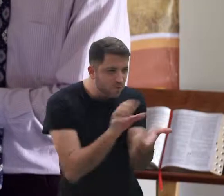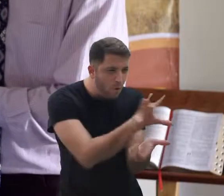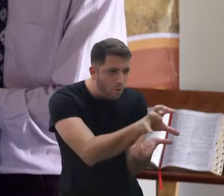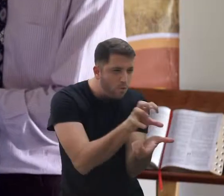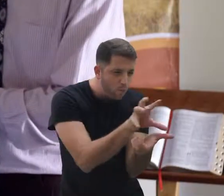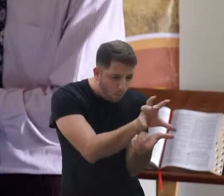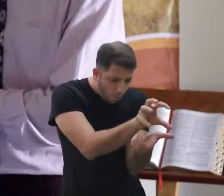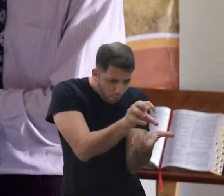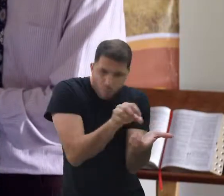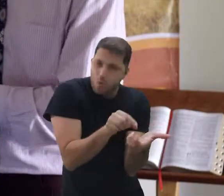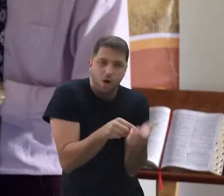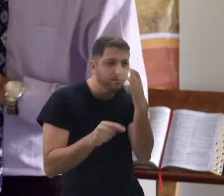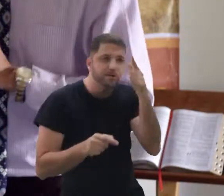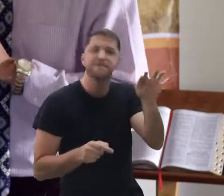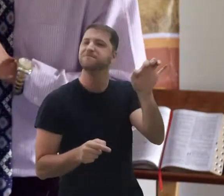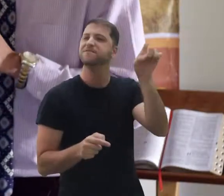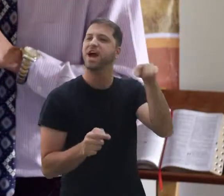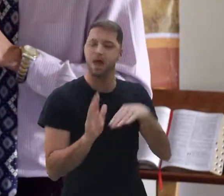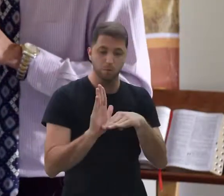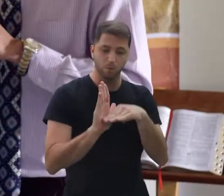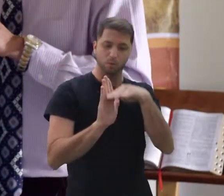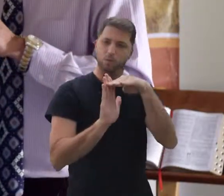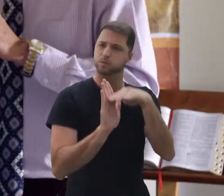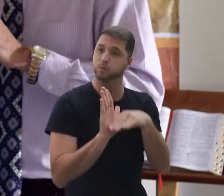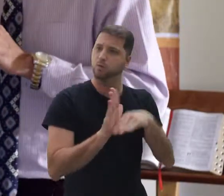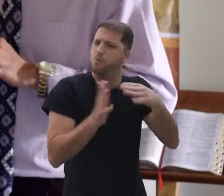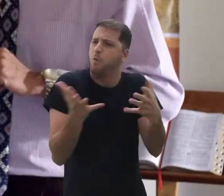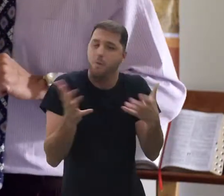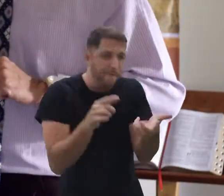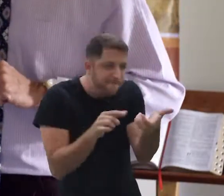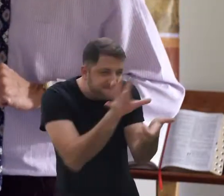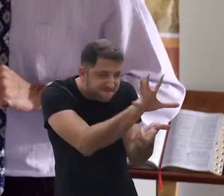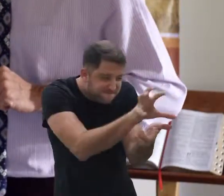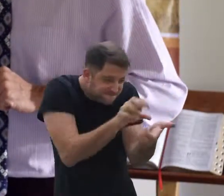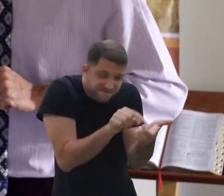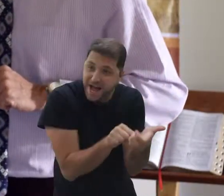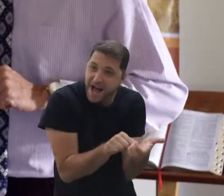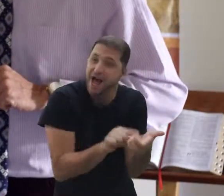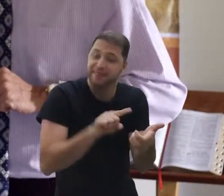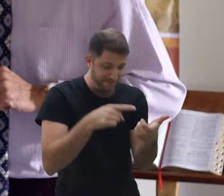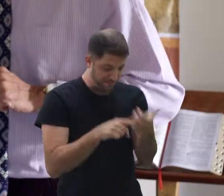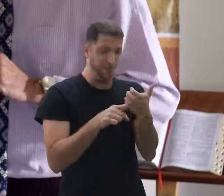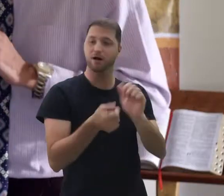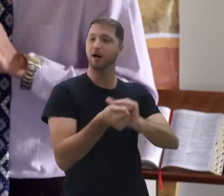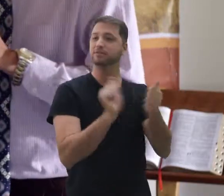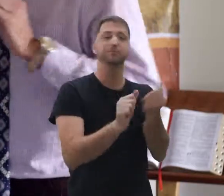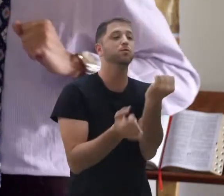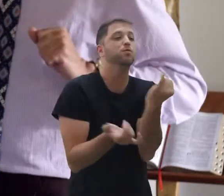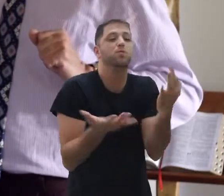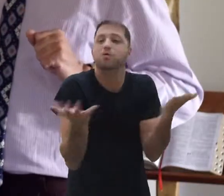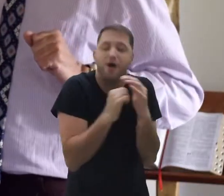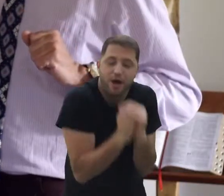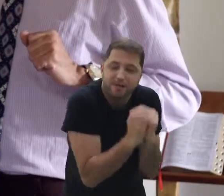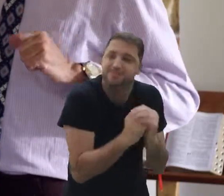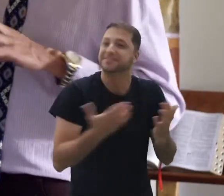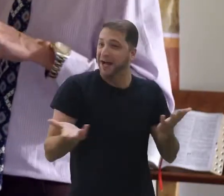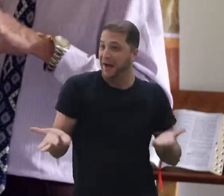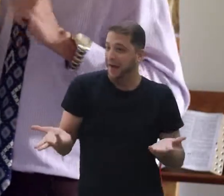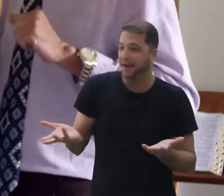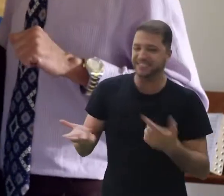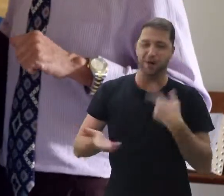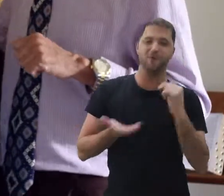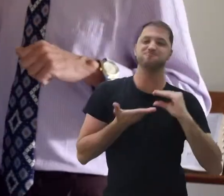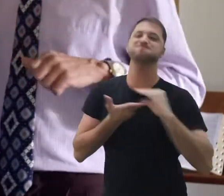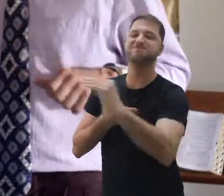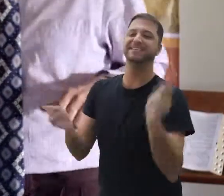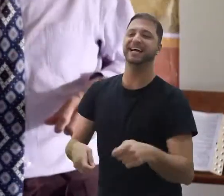fiel lá na igreja, entendeu? E aí ele já mostra o nível de fé da pessoa e sugere uma oração. Aí eu